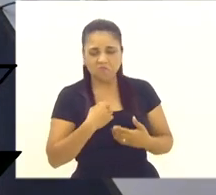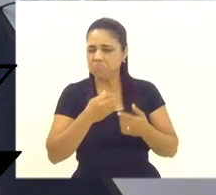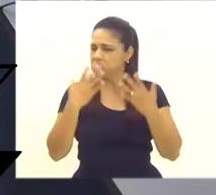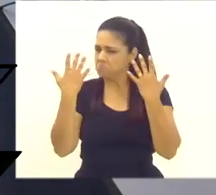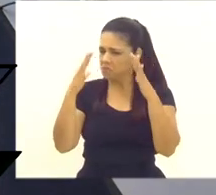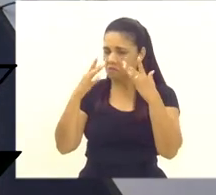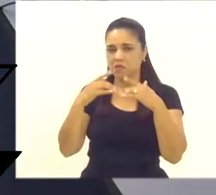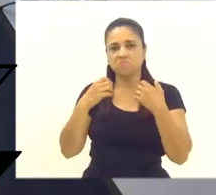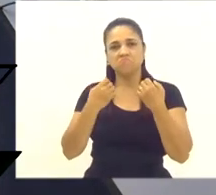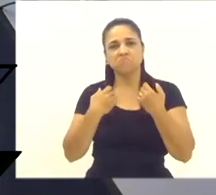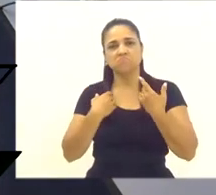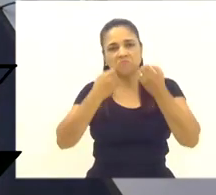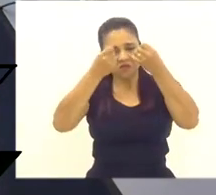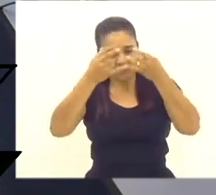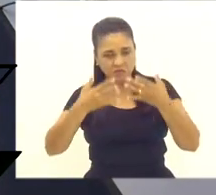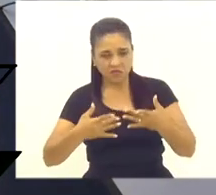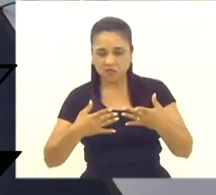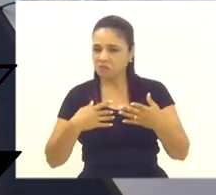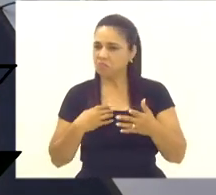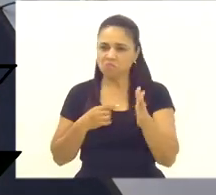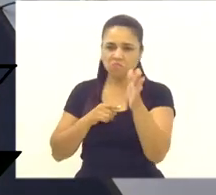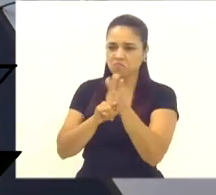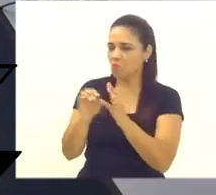tenho perguntas nem ponderações